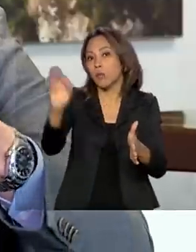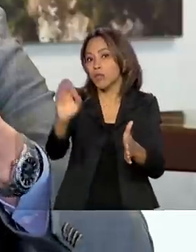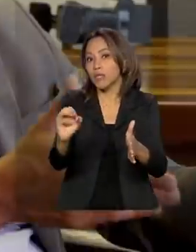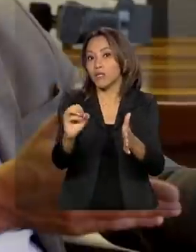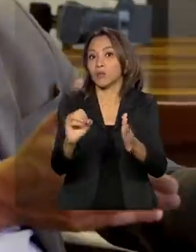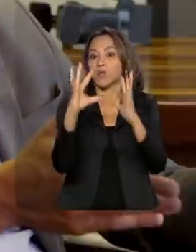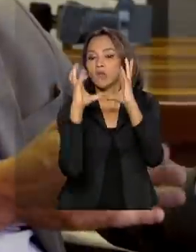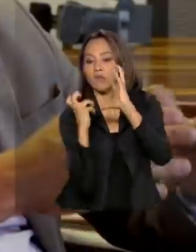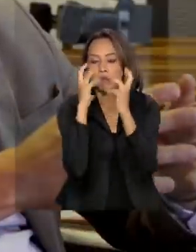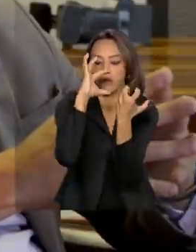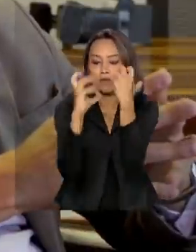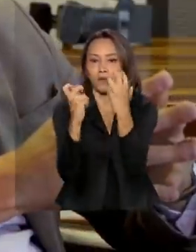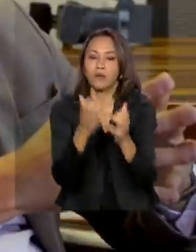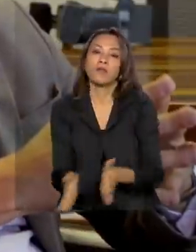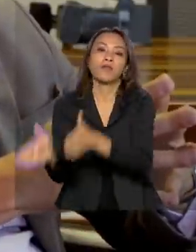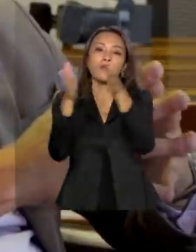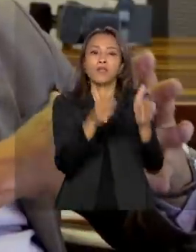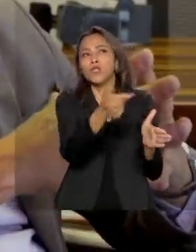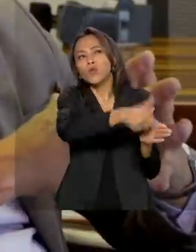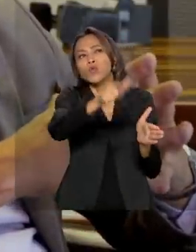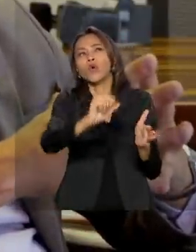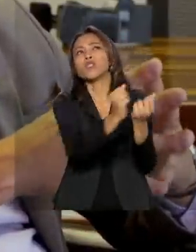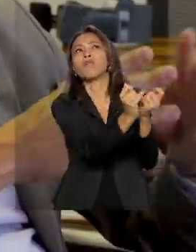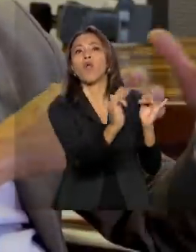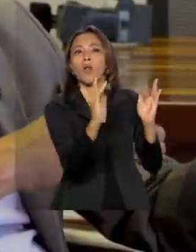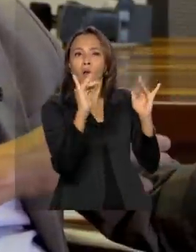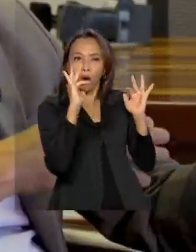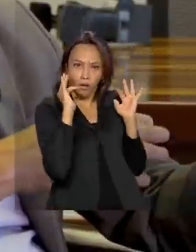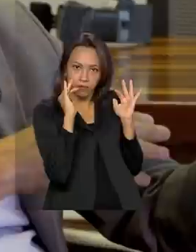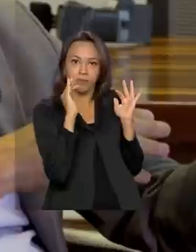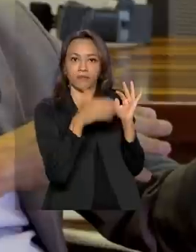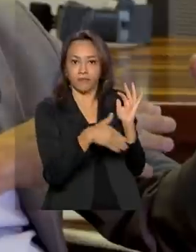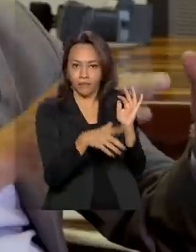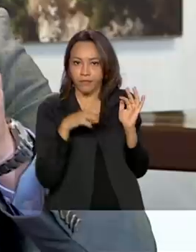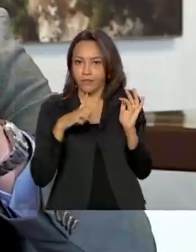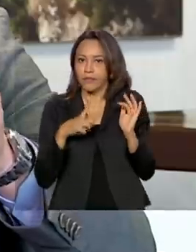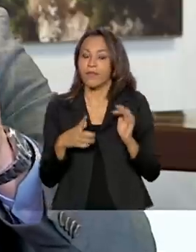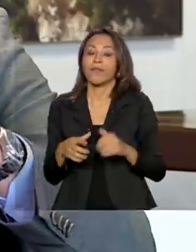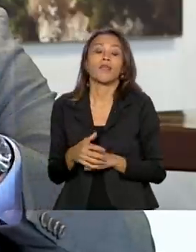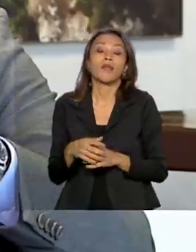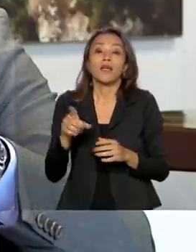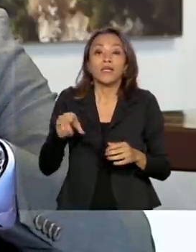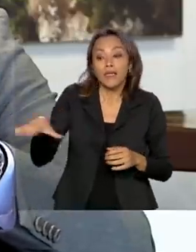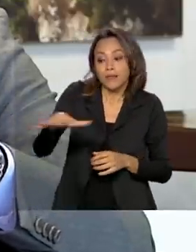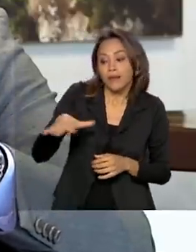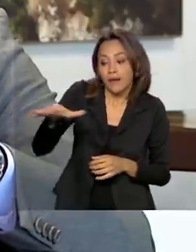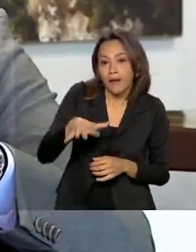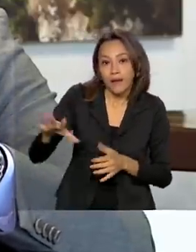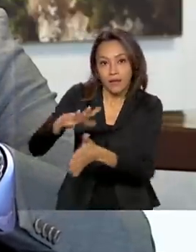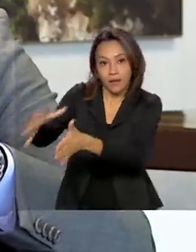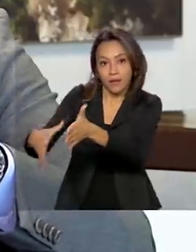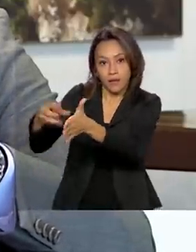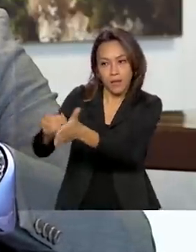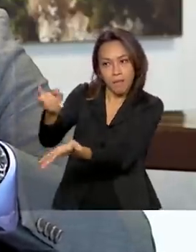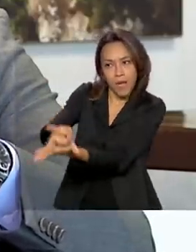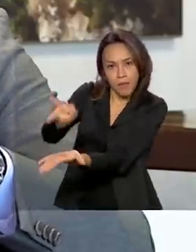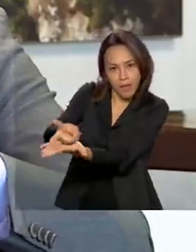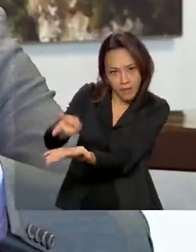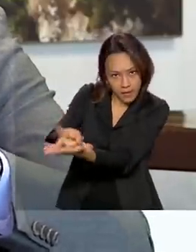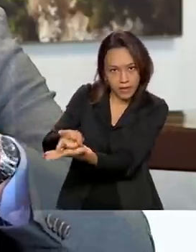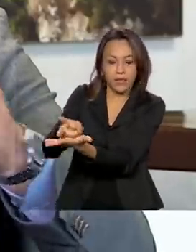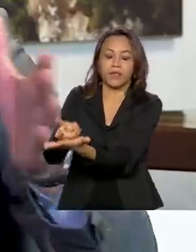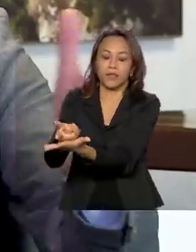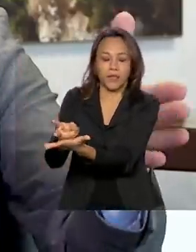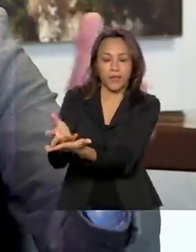Cerrado, 20% nos demais biomas. Para além da reserva legal, as áreas de preservação permanente, né,